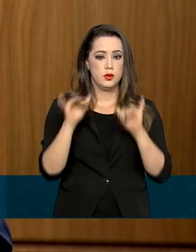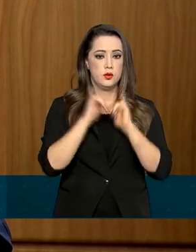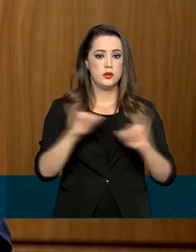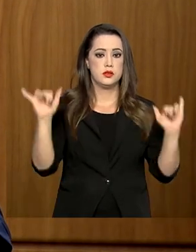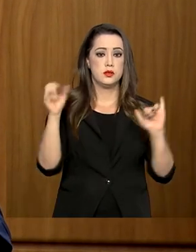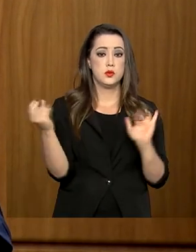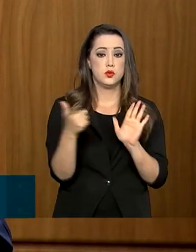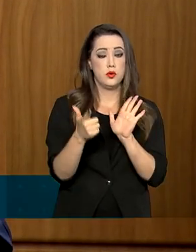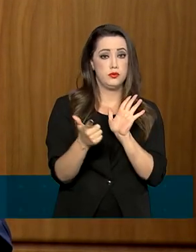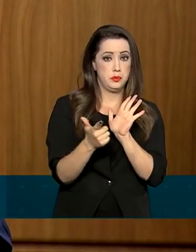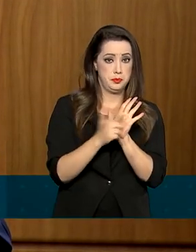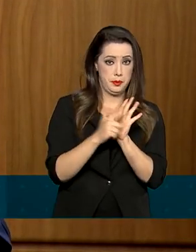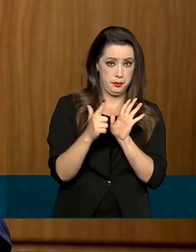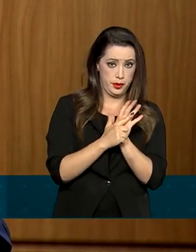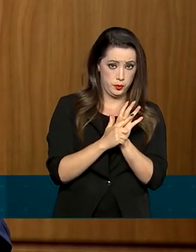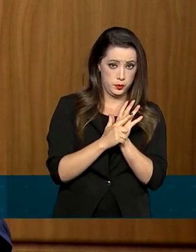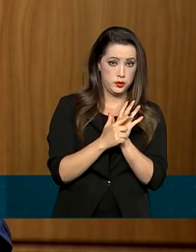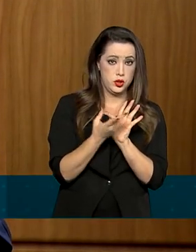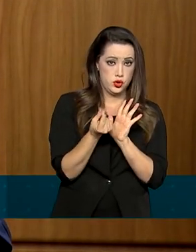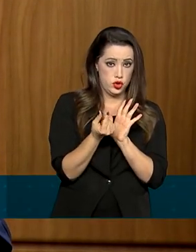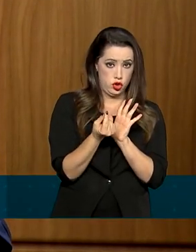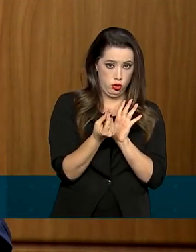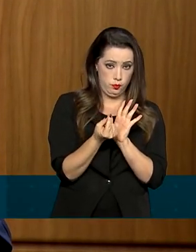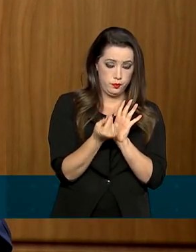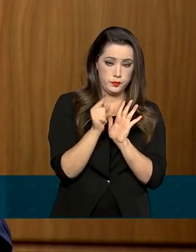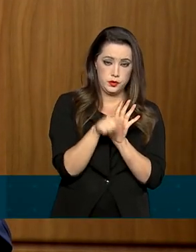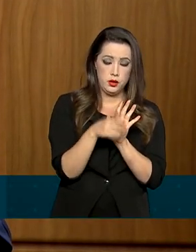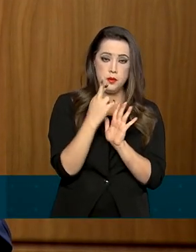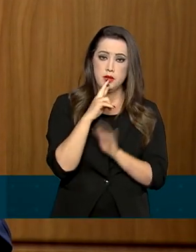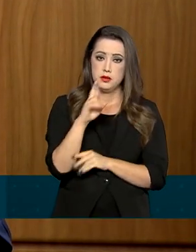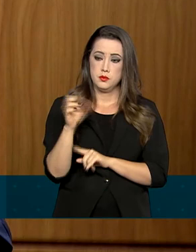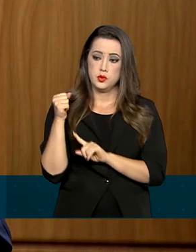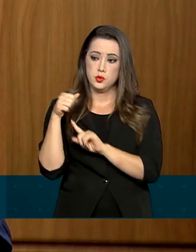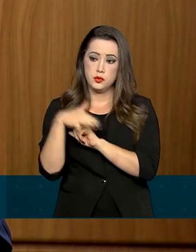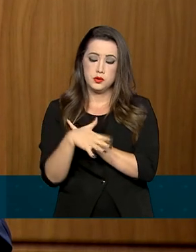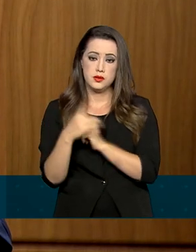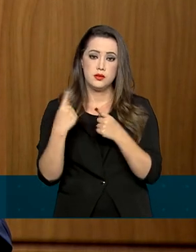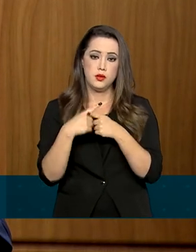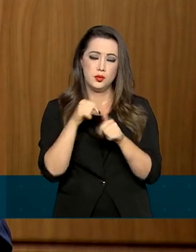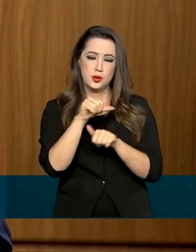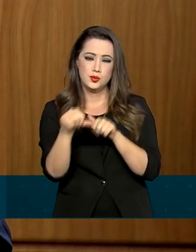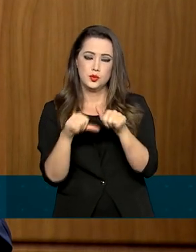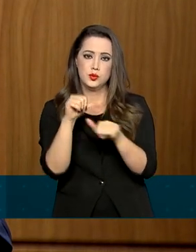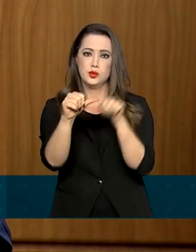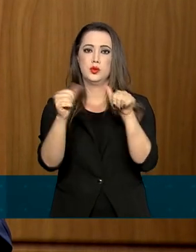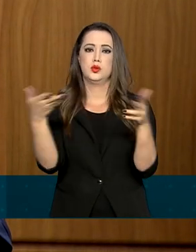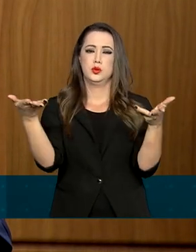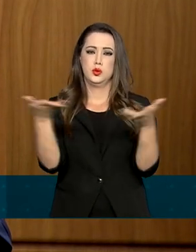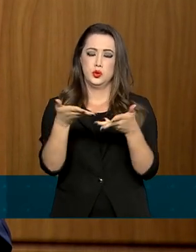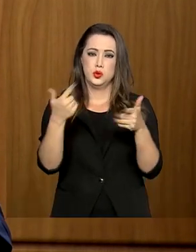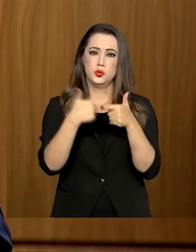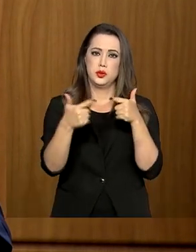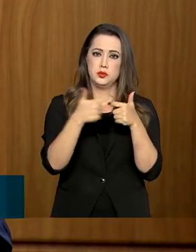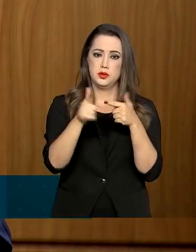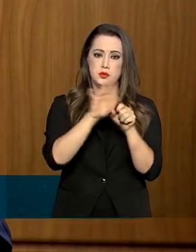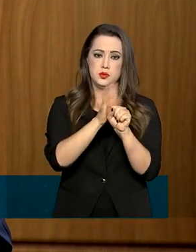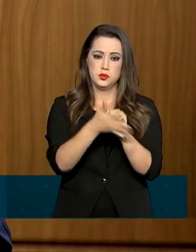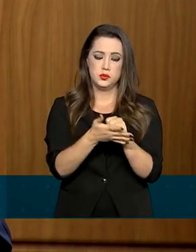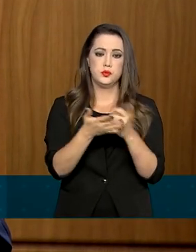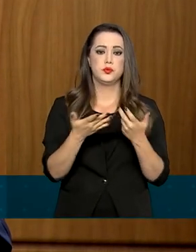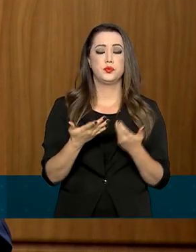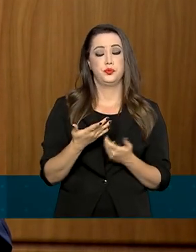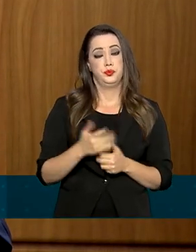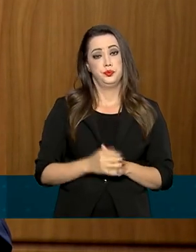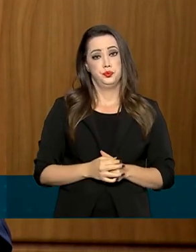cédula é uma resposta do Banco Central a mudanças provocadas pela atual pandemia do